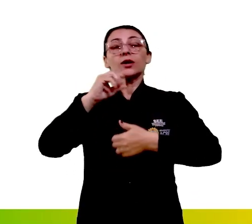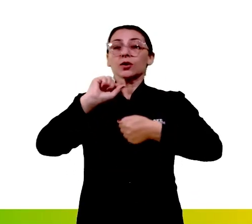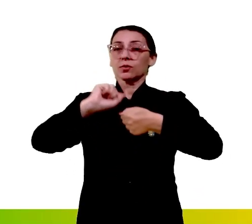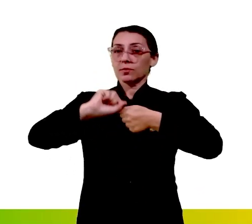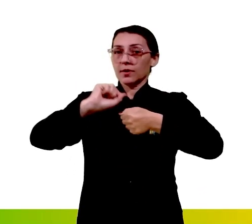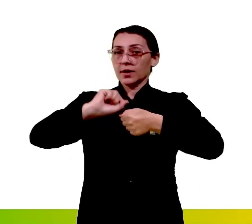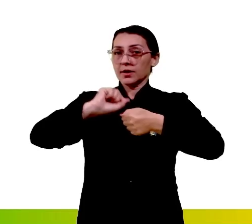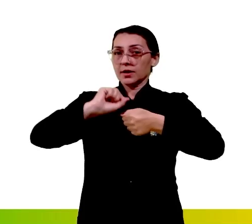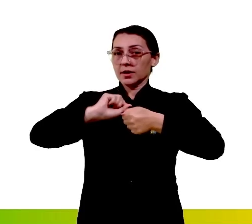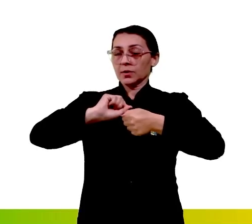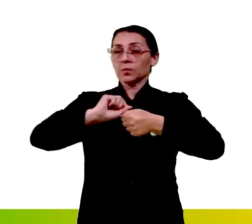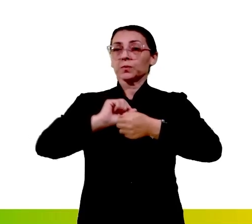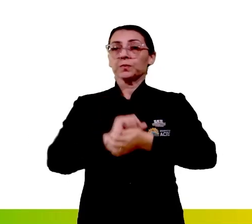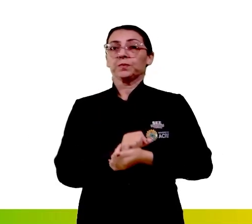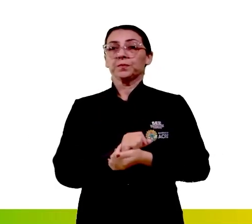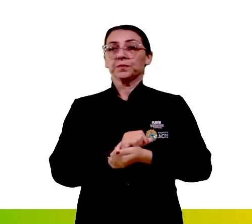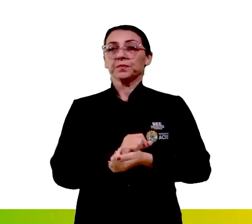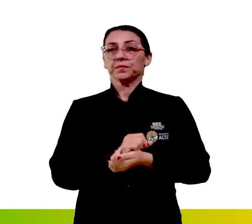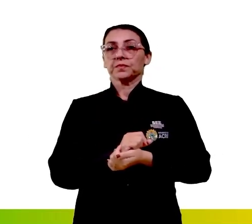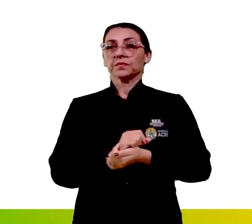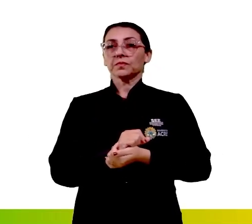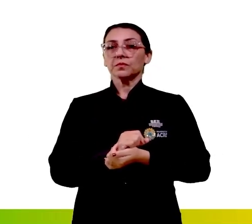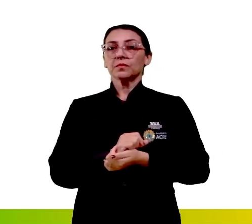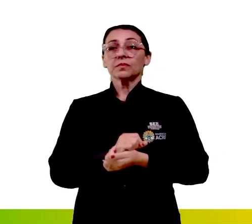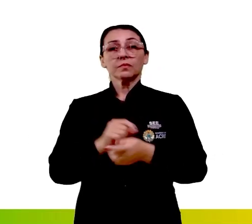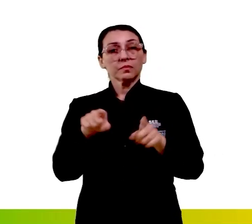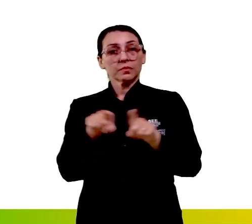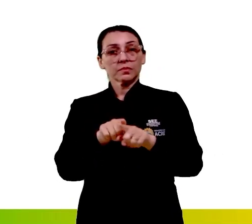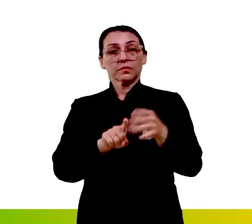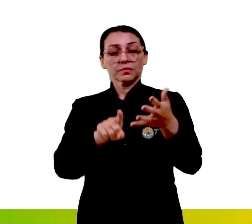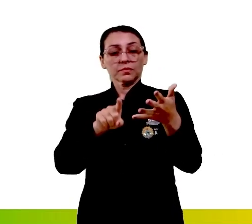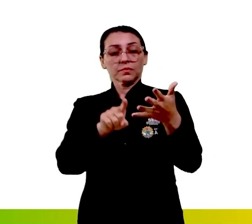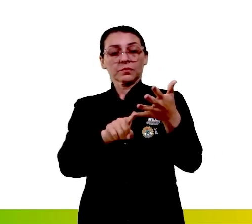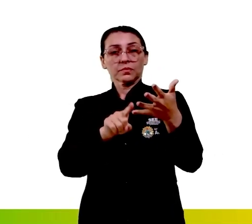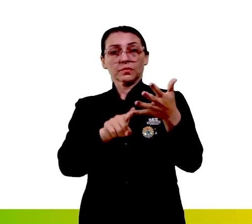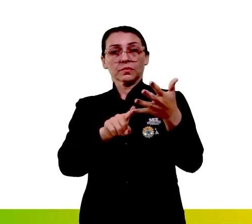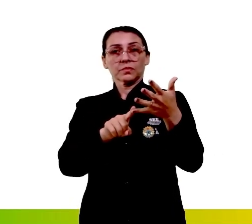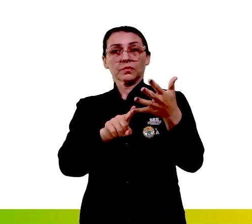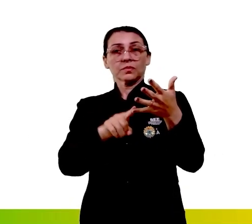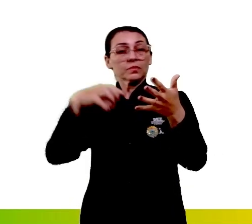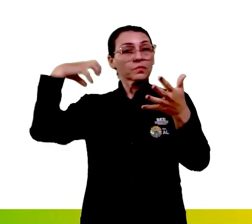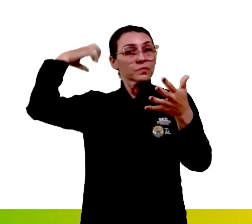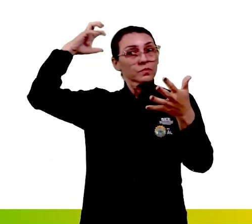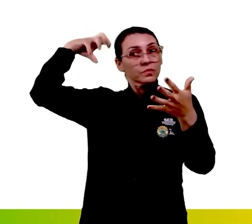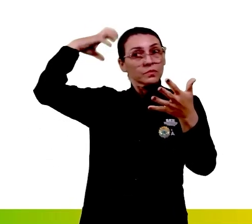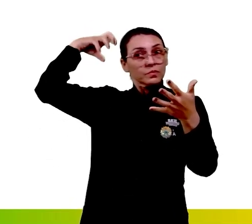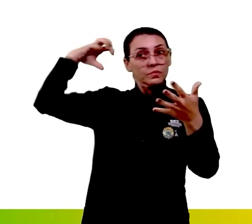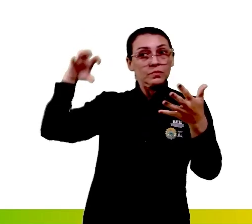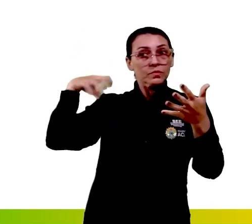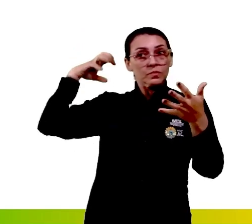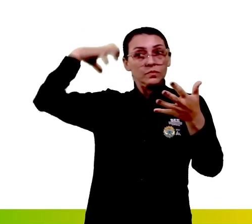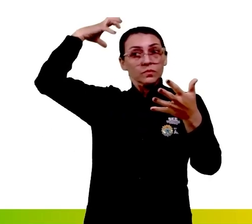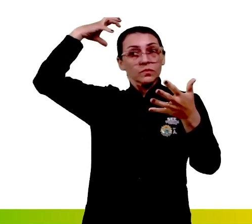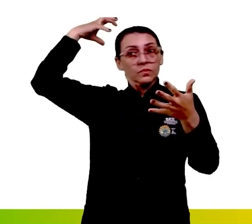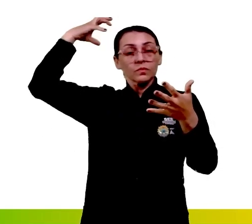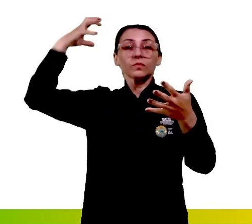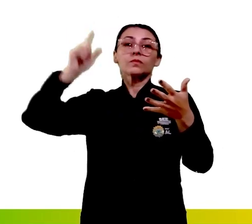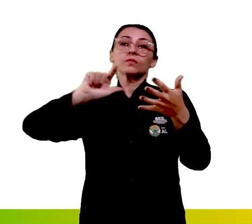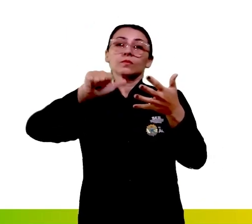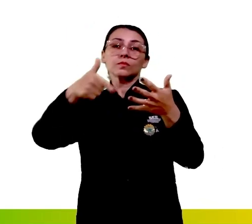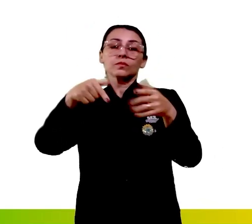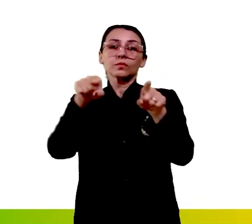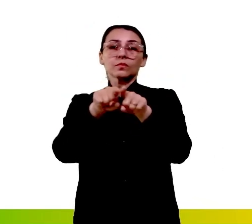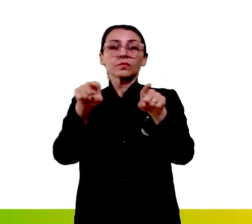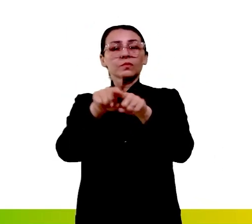nós estamos fazendo. Aí temos a grande figura de Jean-Jacques Rousseau, que ele vai, entre outras